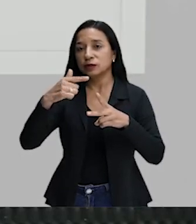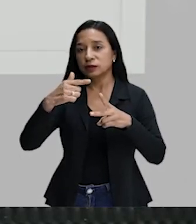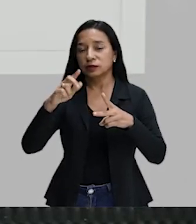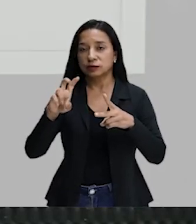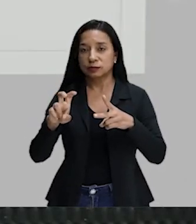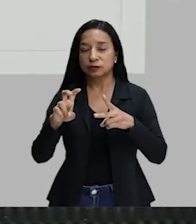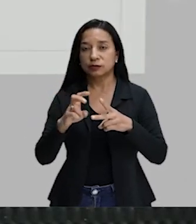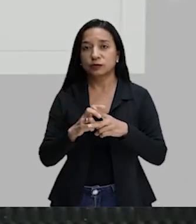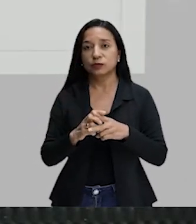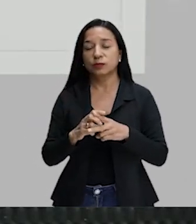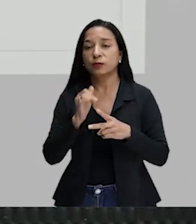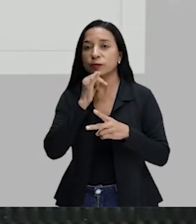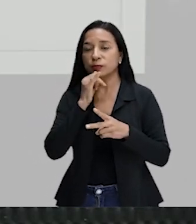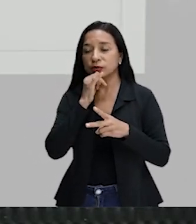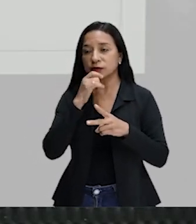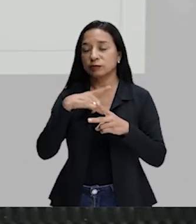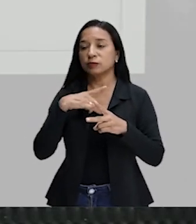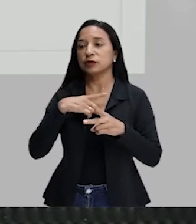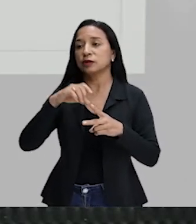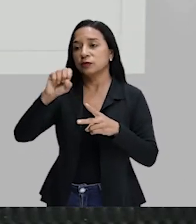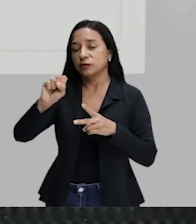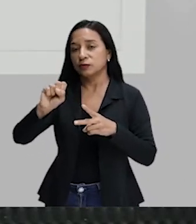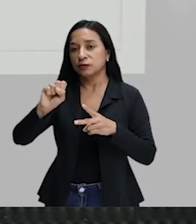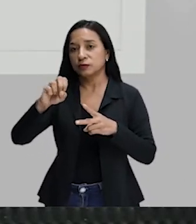seno da soma. Por exemplo, você tem um seno